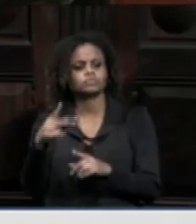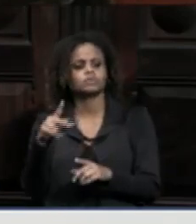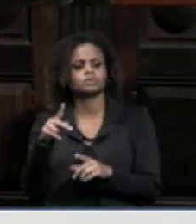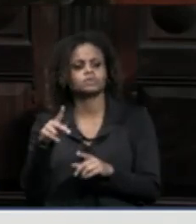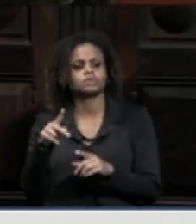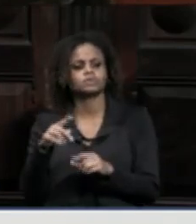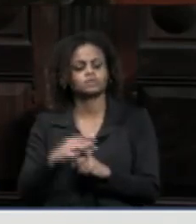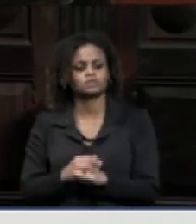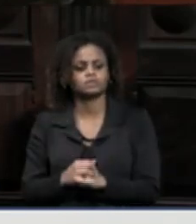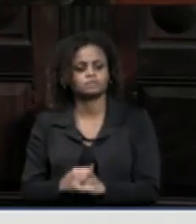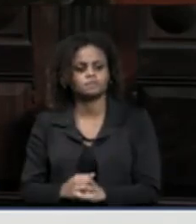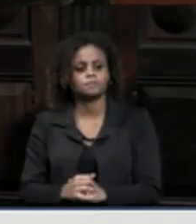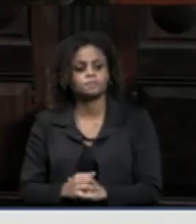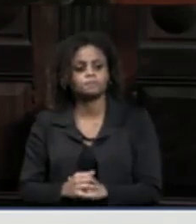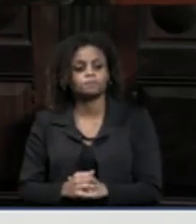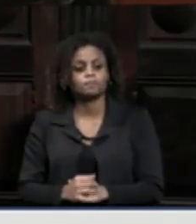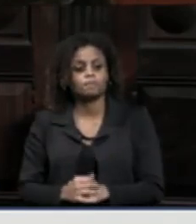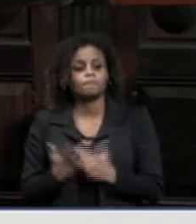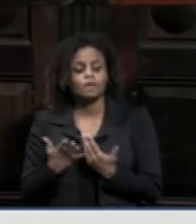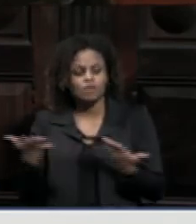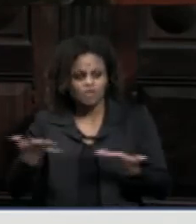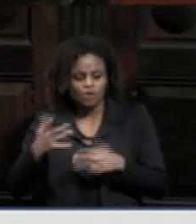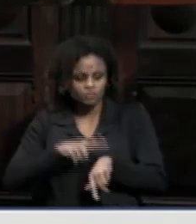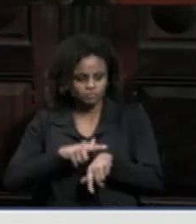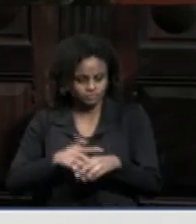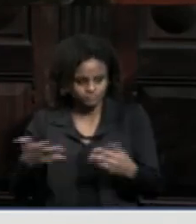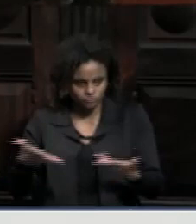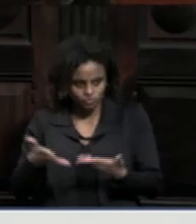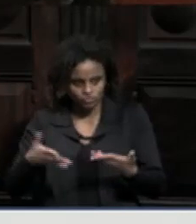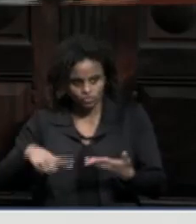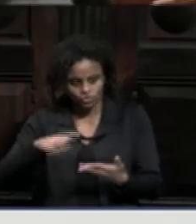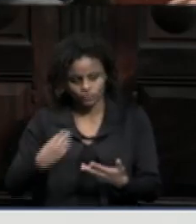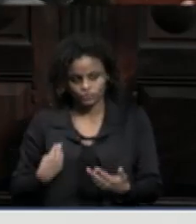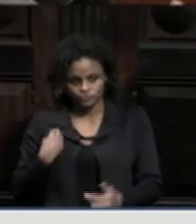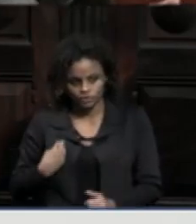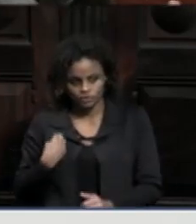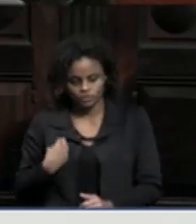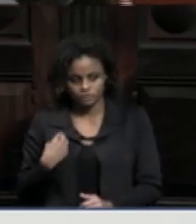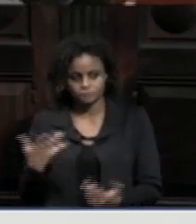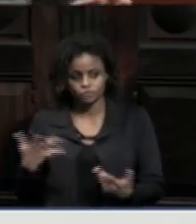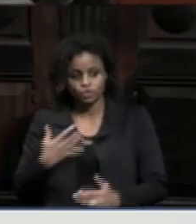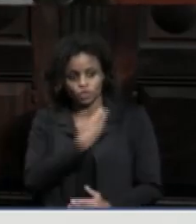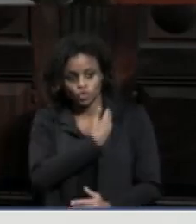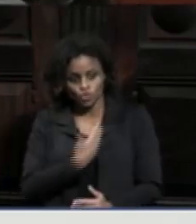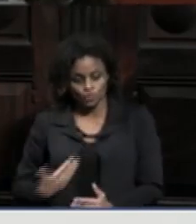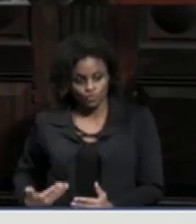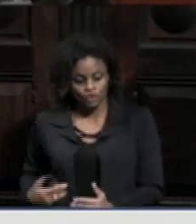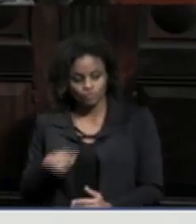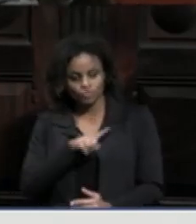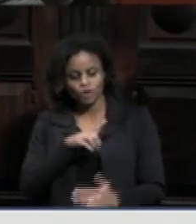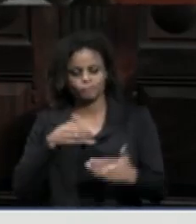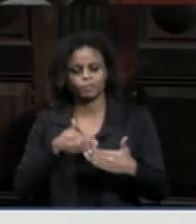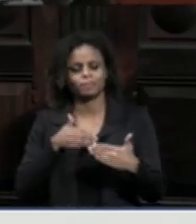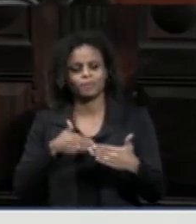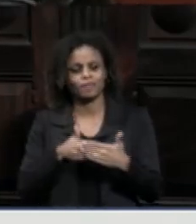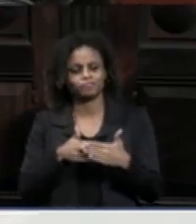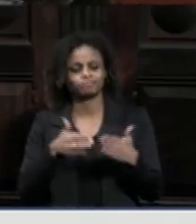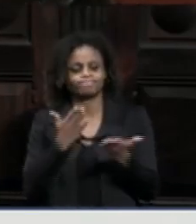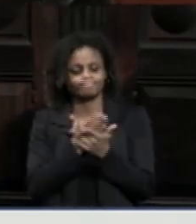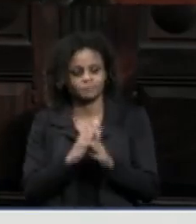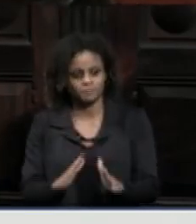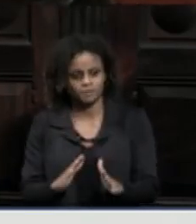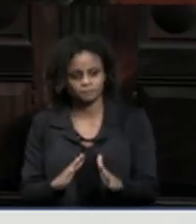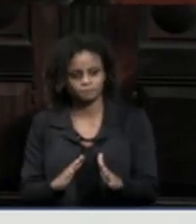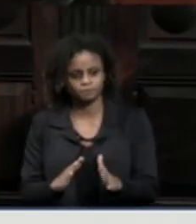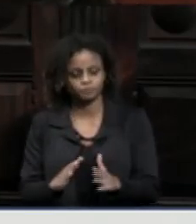processo consultivo. E no momento que a gente vive, onde um ciclo de governo se esgotou e a gente